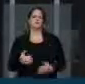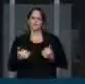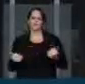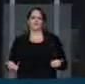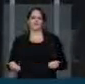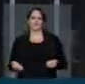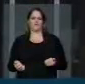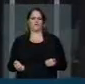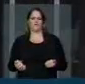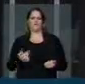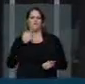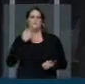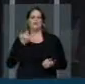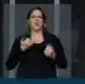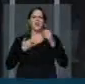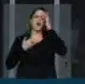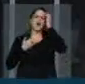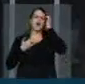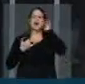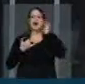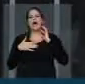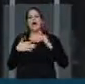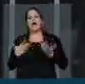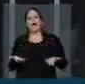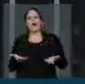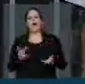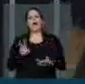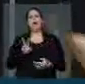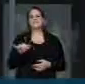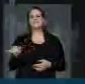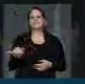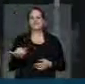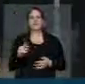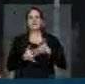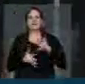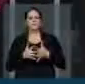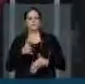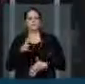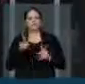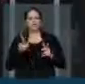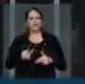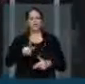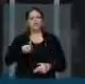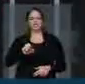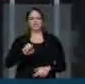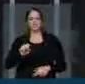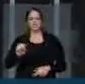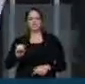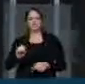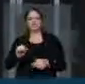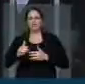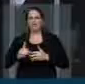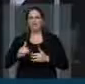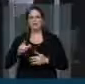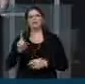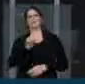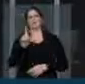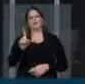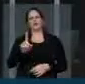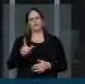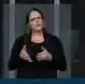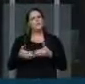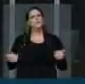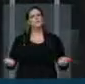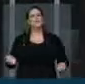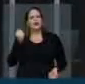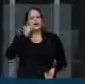palavra engessamento. É de um cinismo canhestro usar essa ideia de que nós vamos engessar o